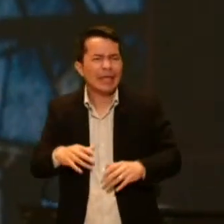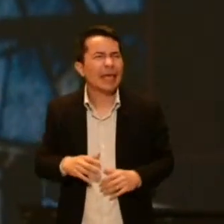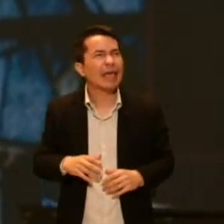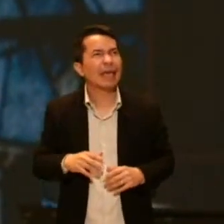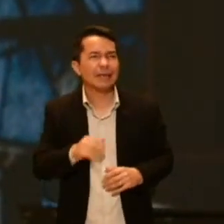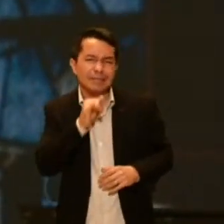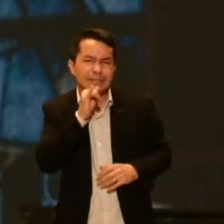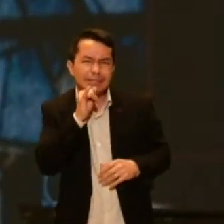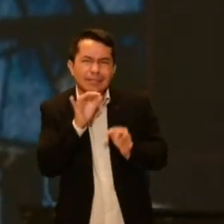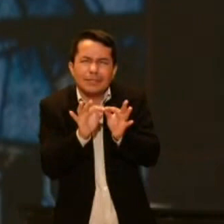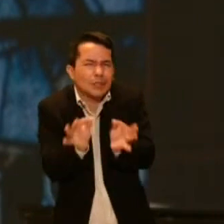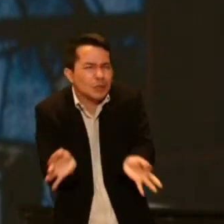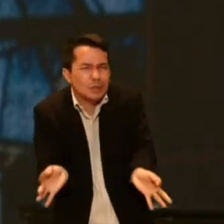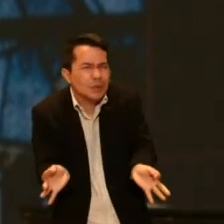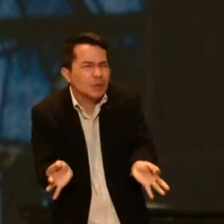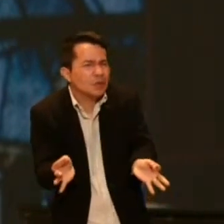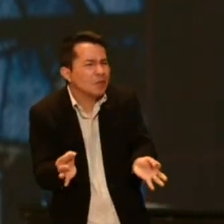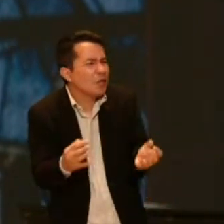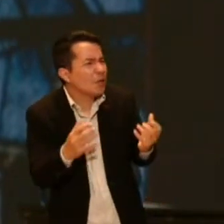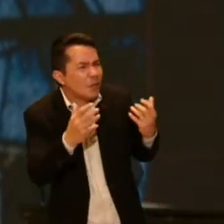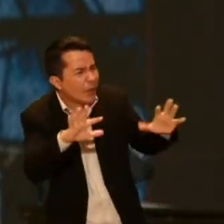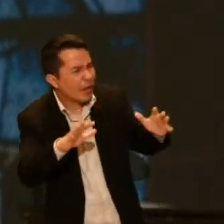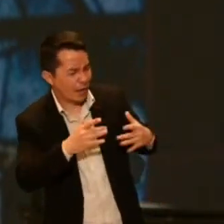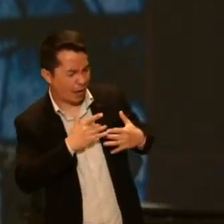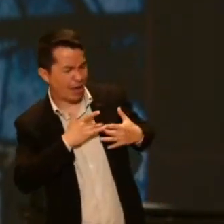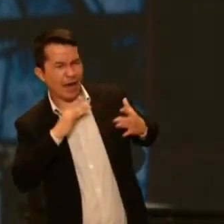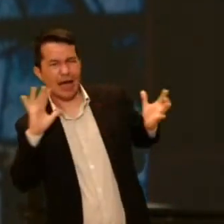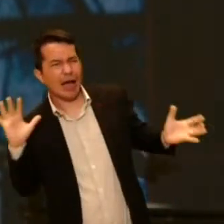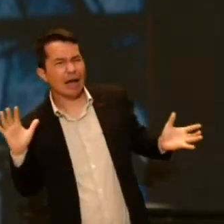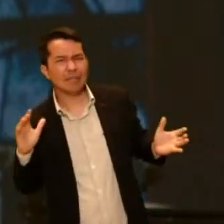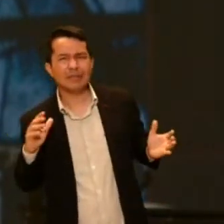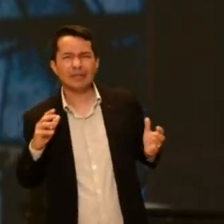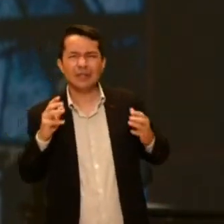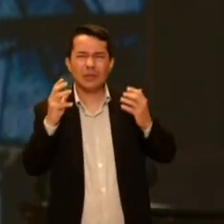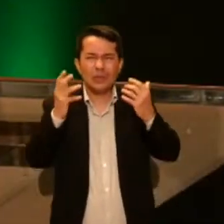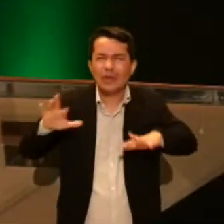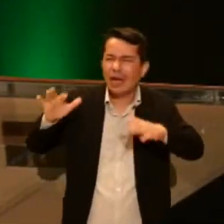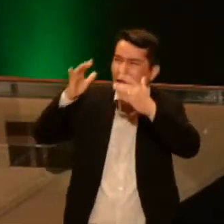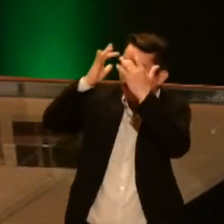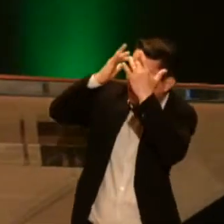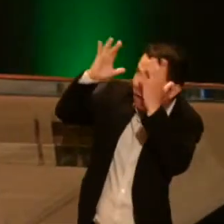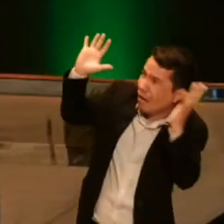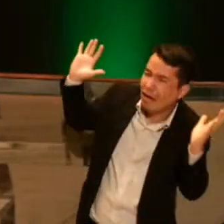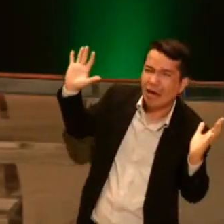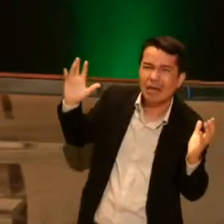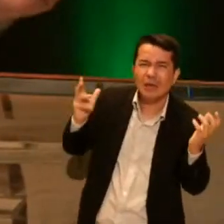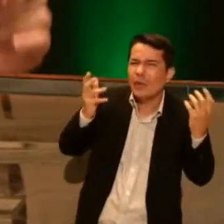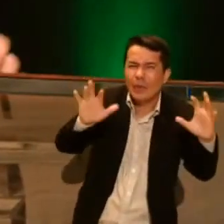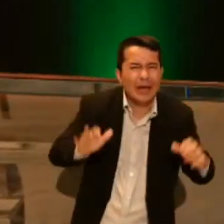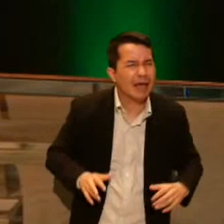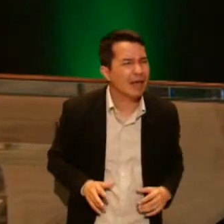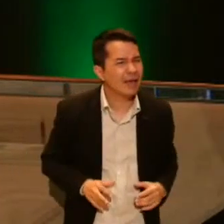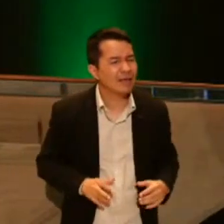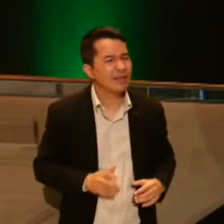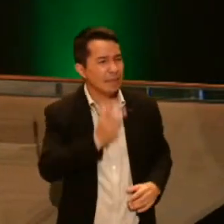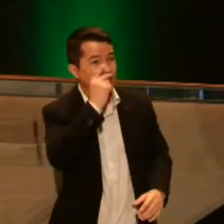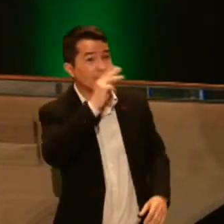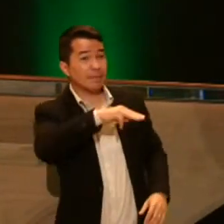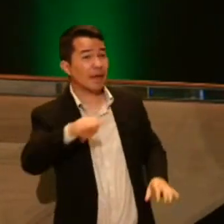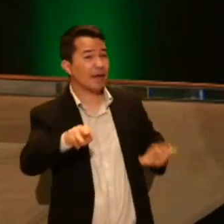para ouvir a voz de Deus. Como se eles pudessem dizer a Deus o que Deus devia